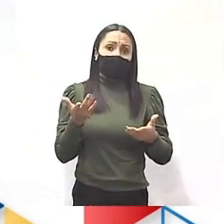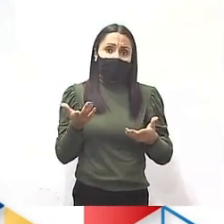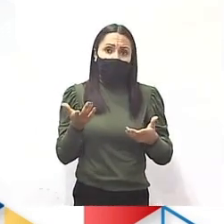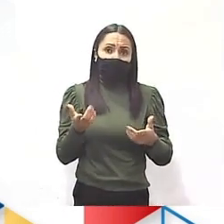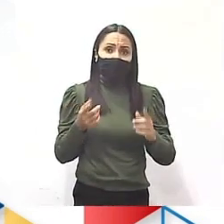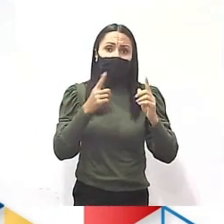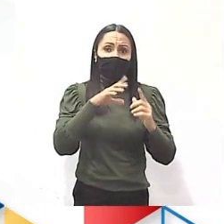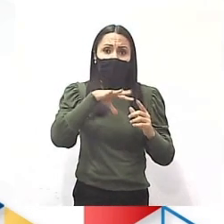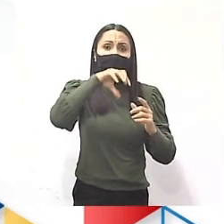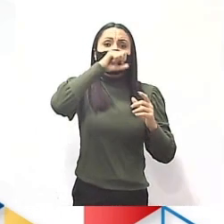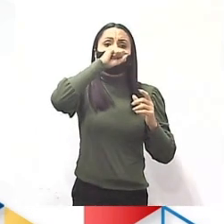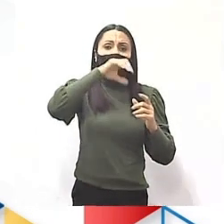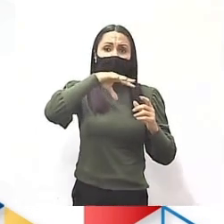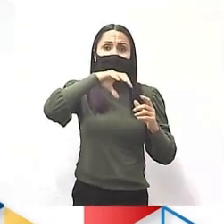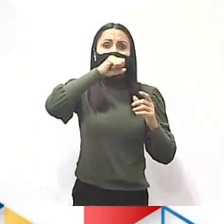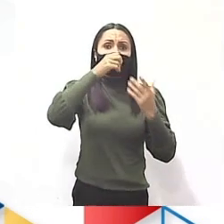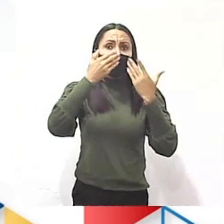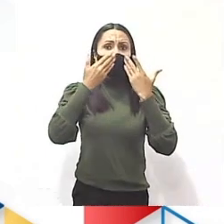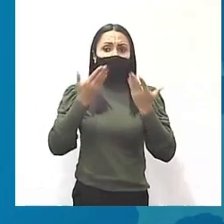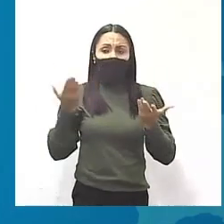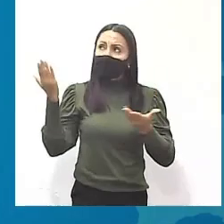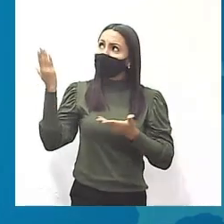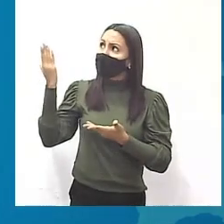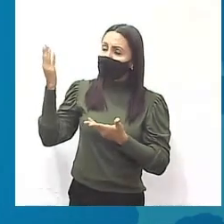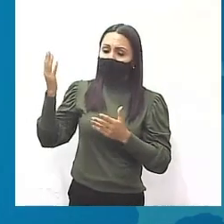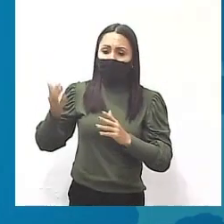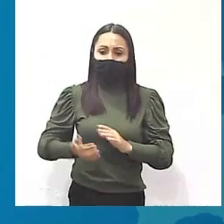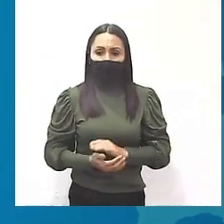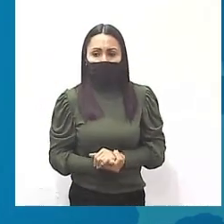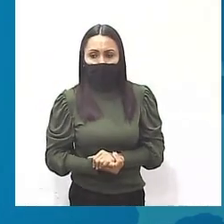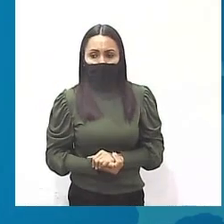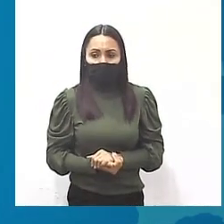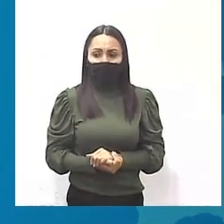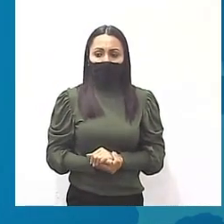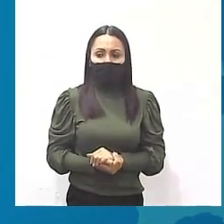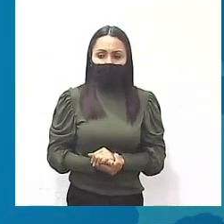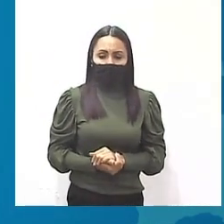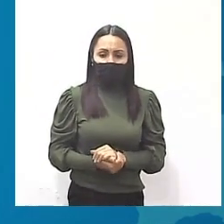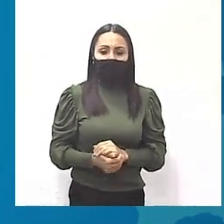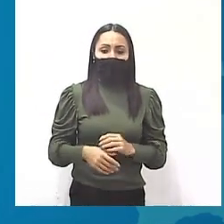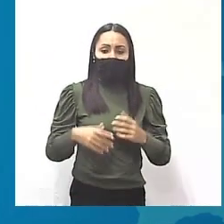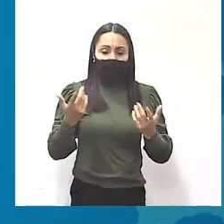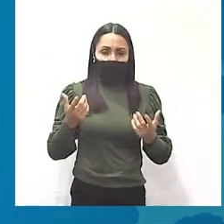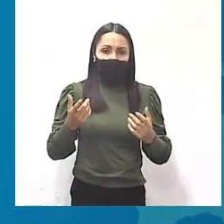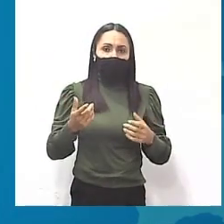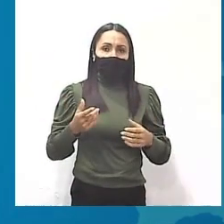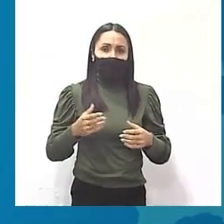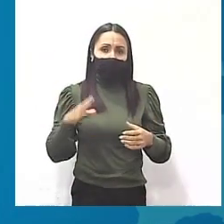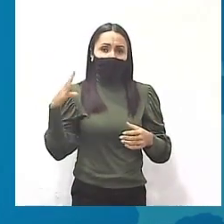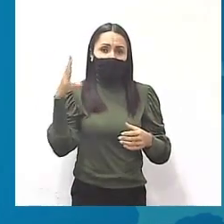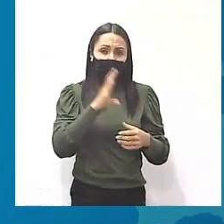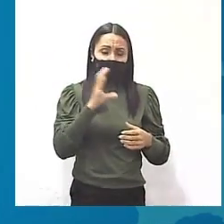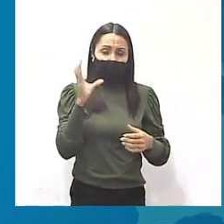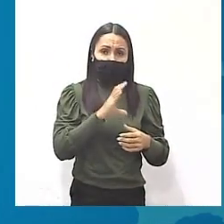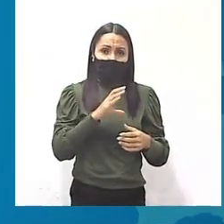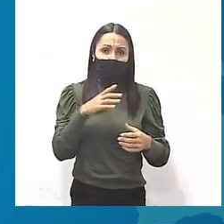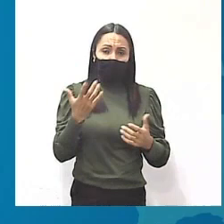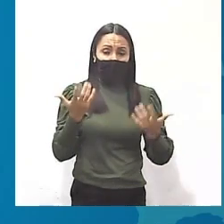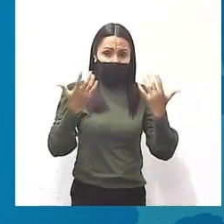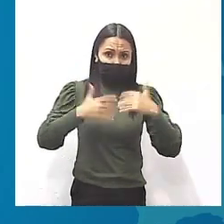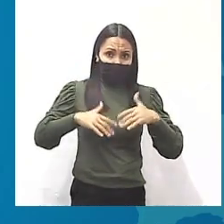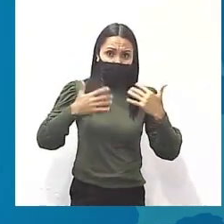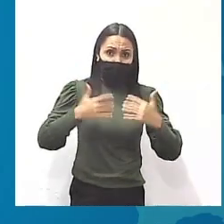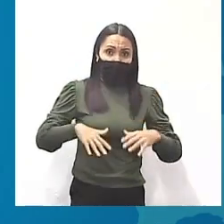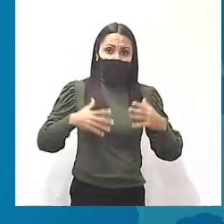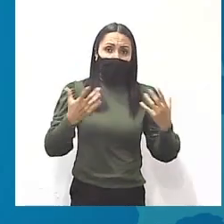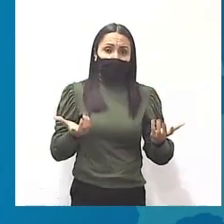vias respiratórias. Bom, o primeiro transtorno que foi causado pelas ilhas de calor, na verdade, é o excesso